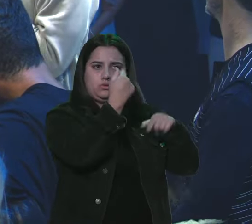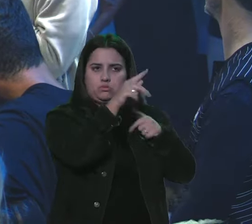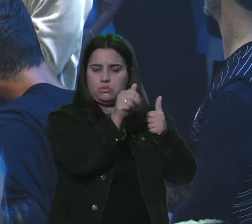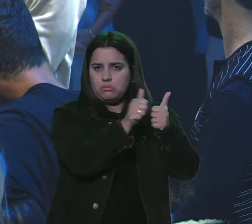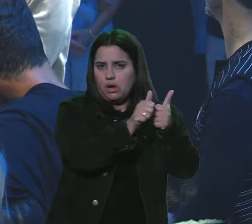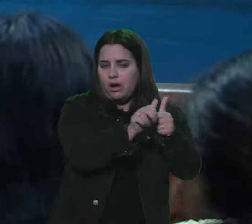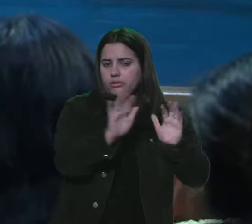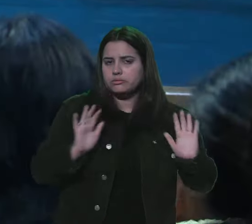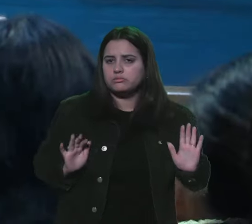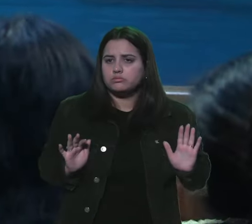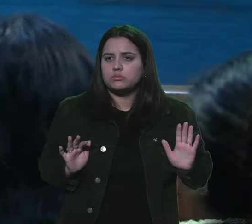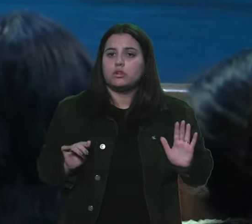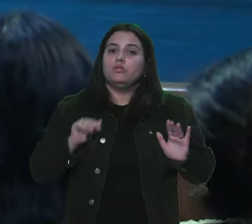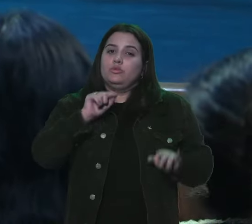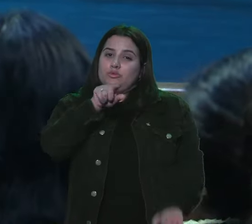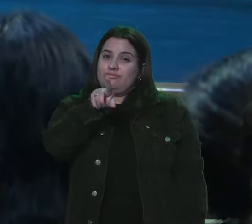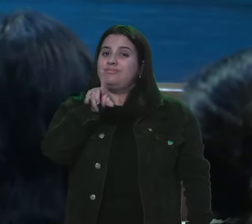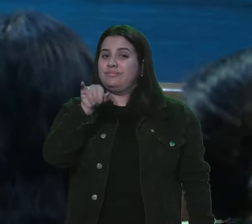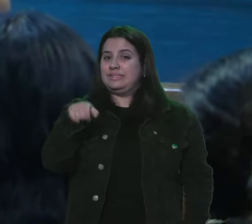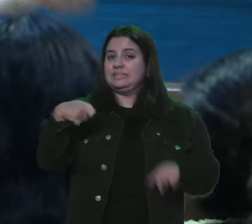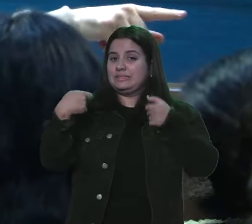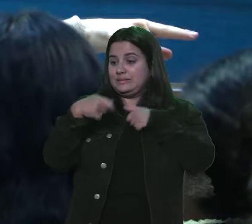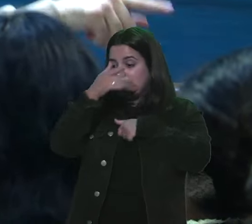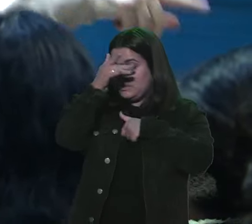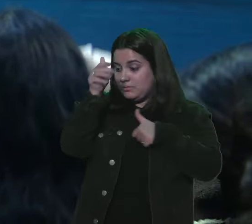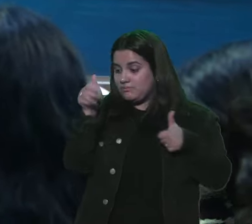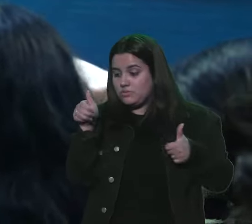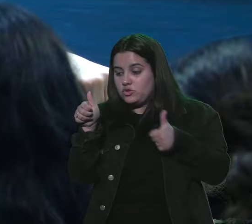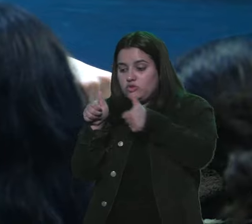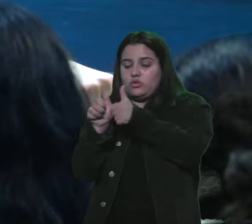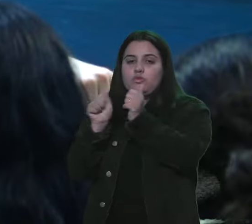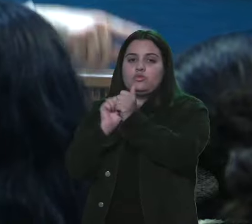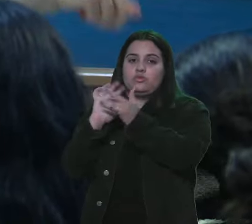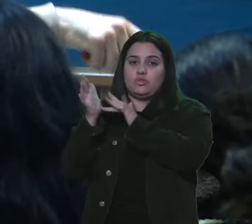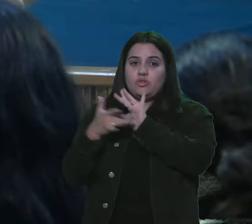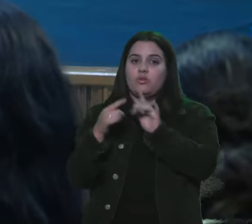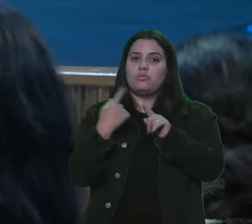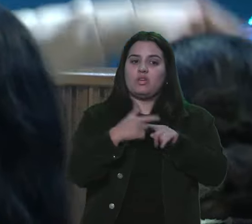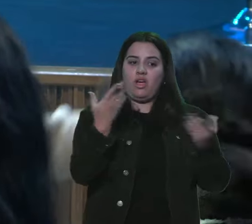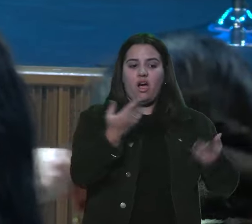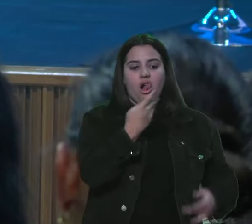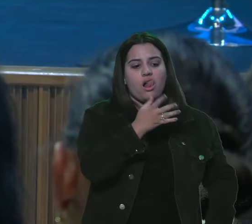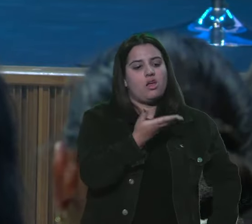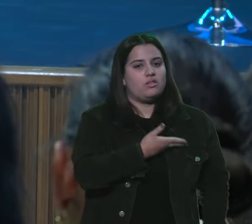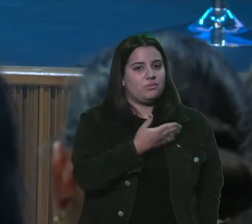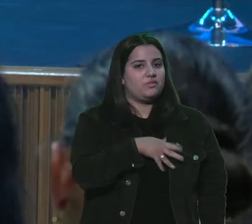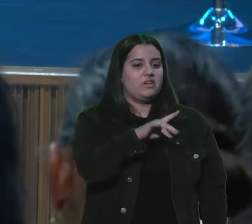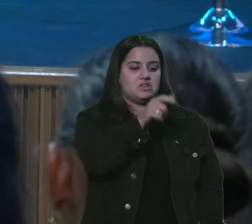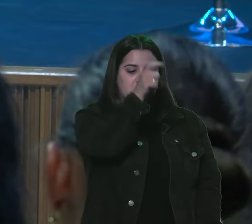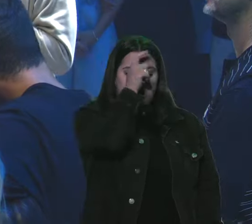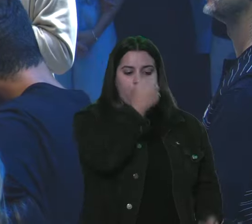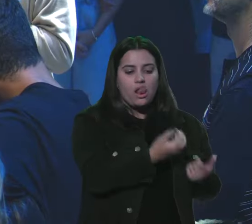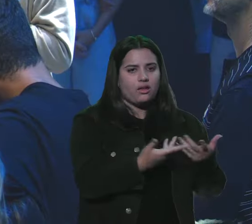vai precisar andar com gente de Deus, porque as tralhas que você está andando junto estão te levando para o inferno.